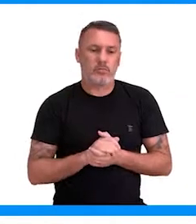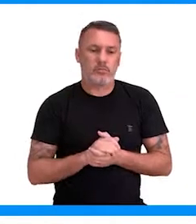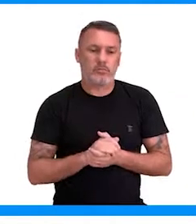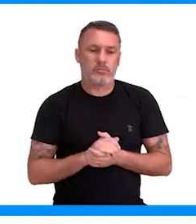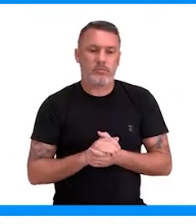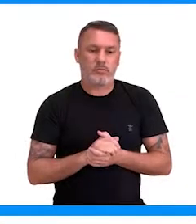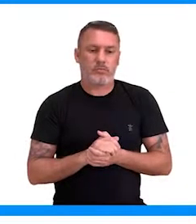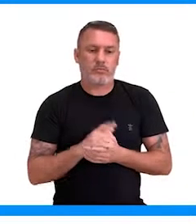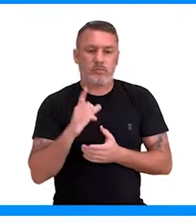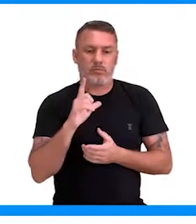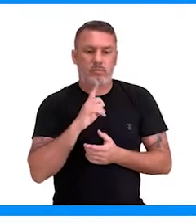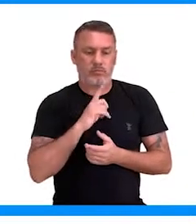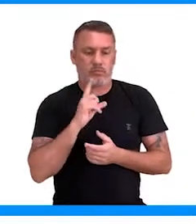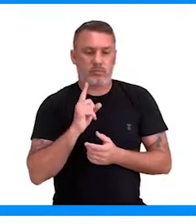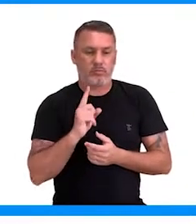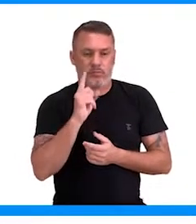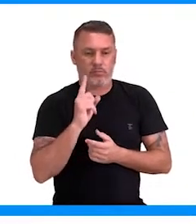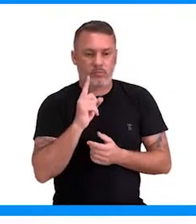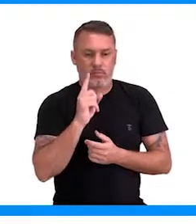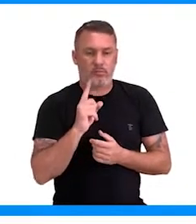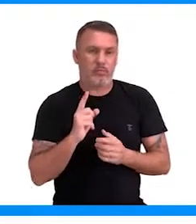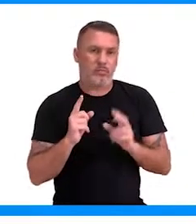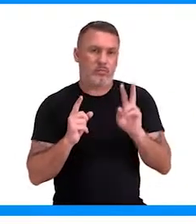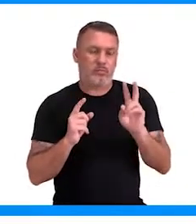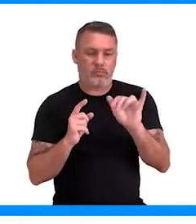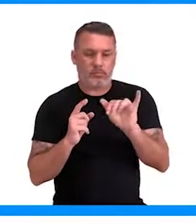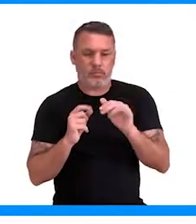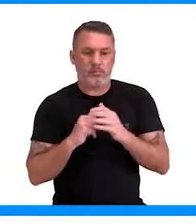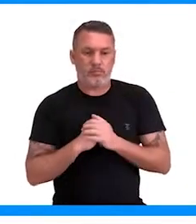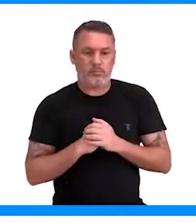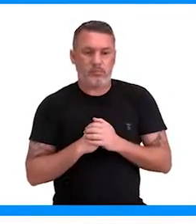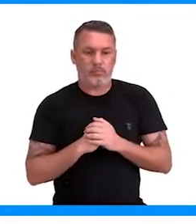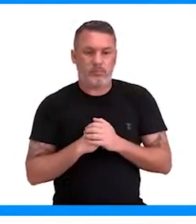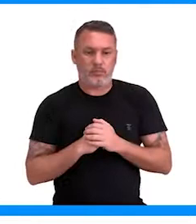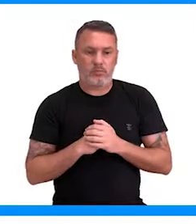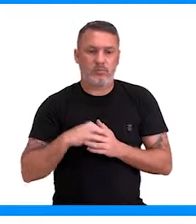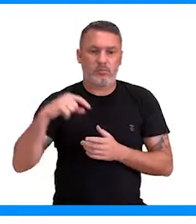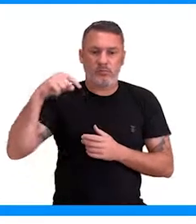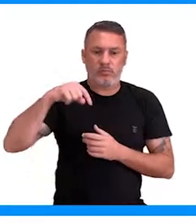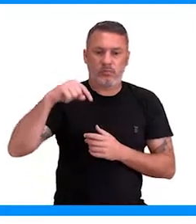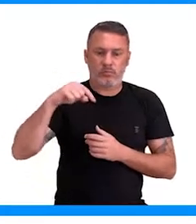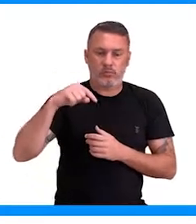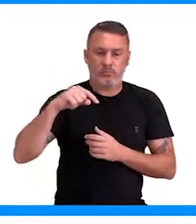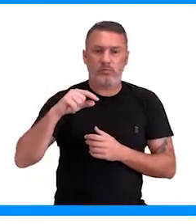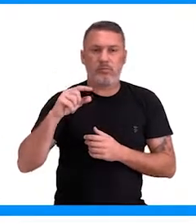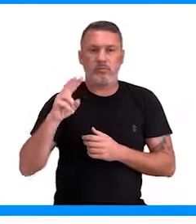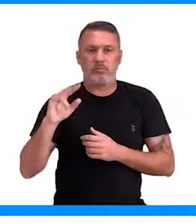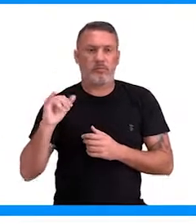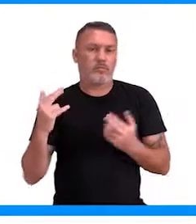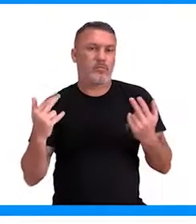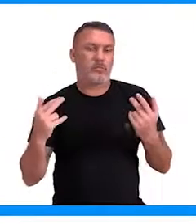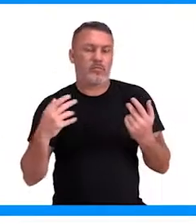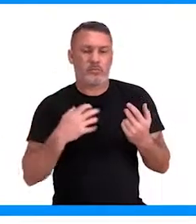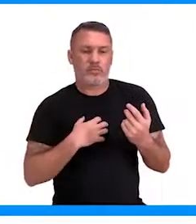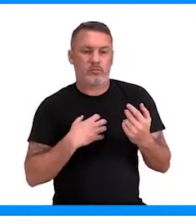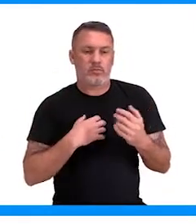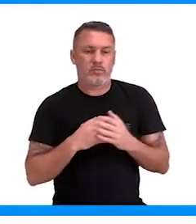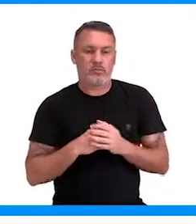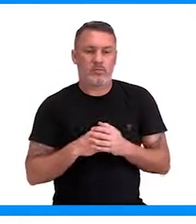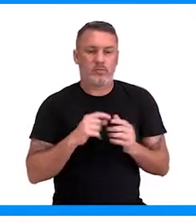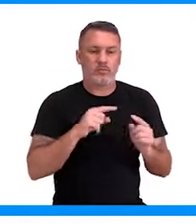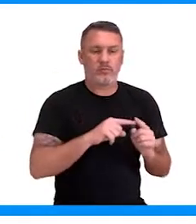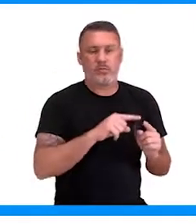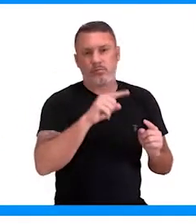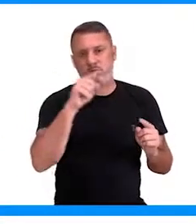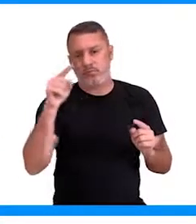é que eu vou ter para cima uma velocidade VY e para baixo a mesma velocidade VY. Ele